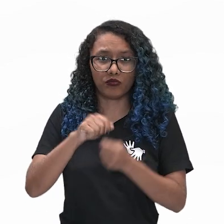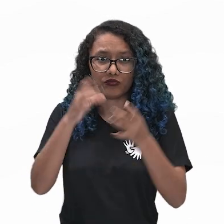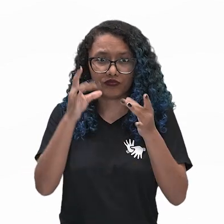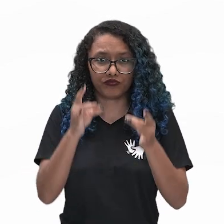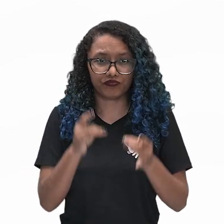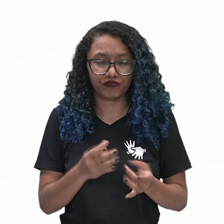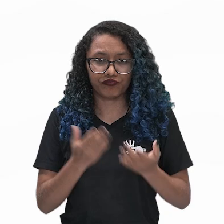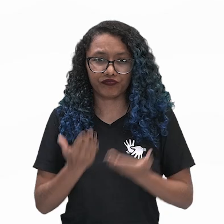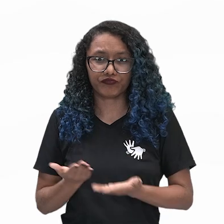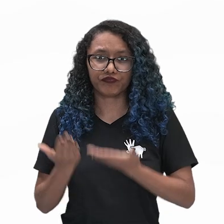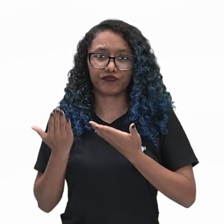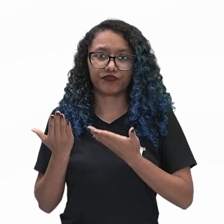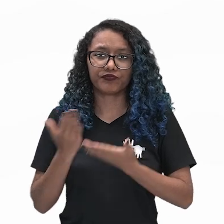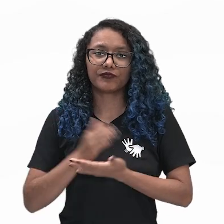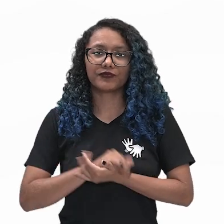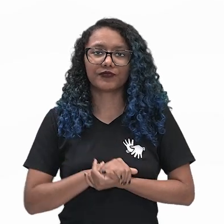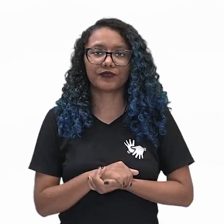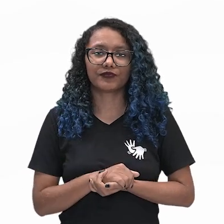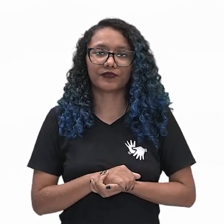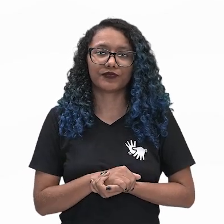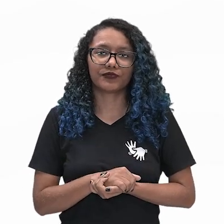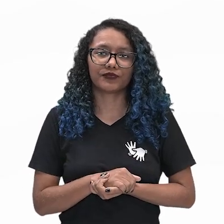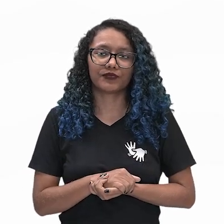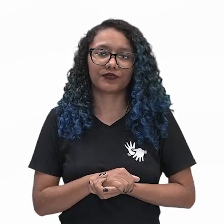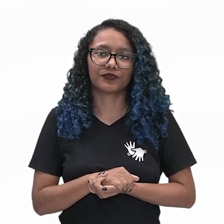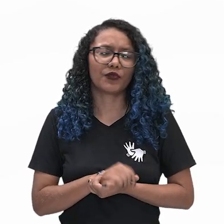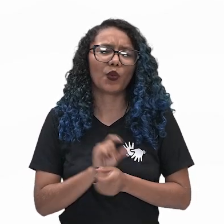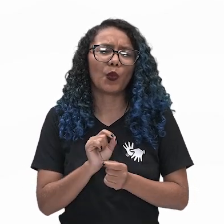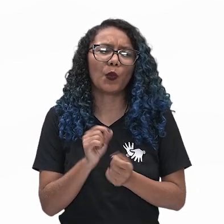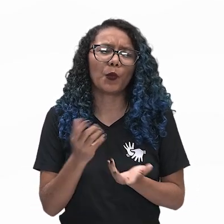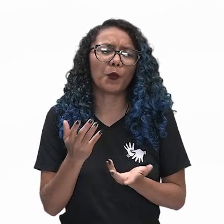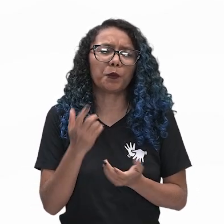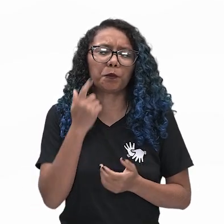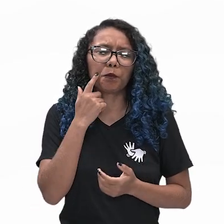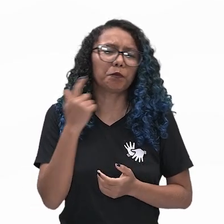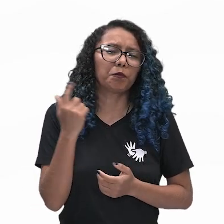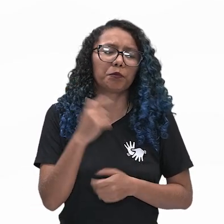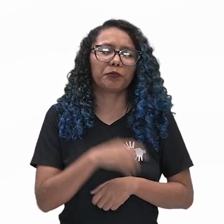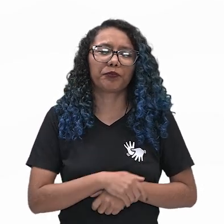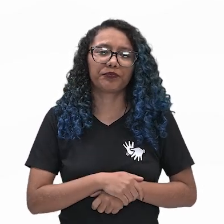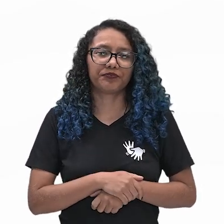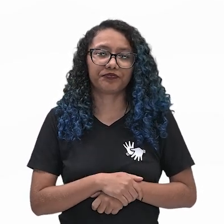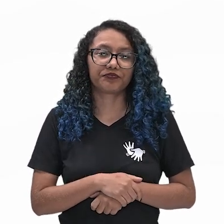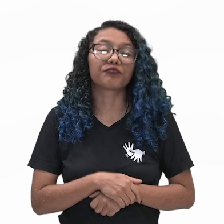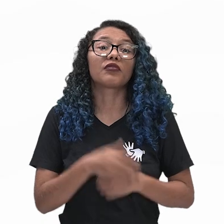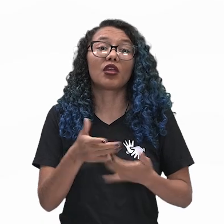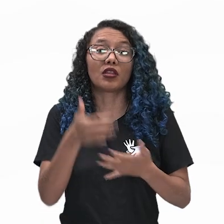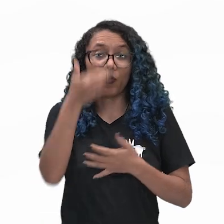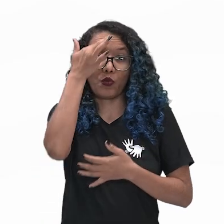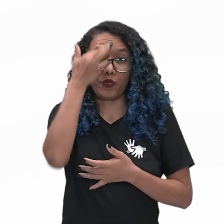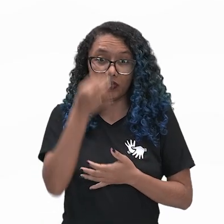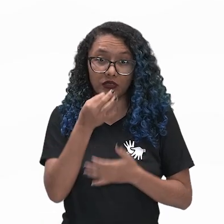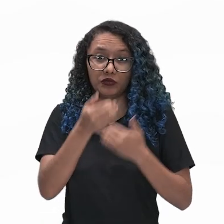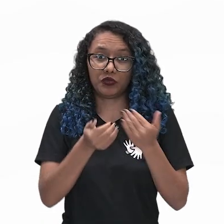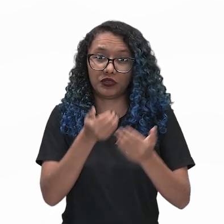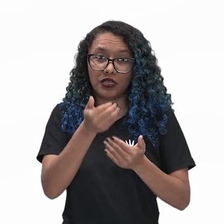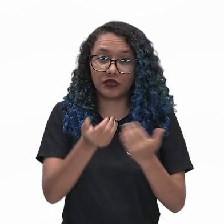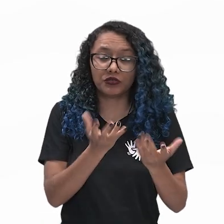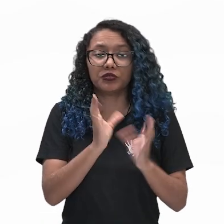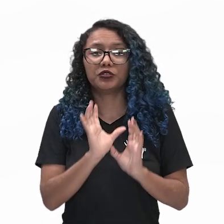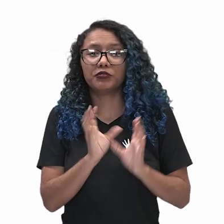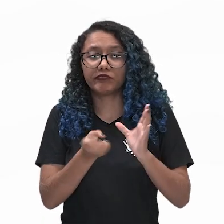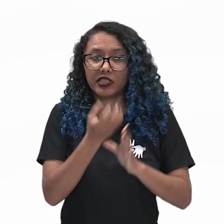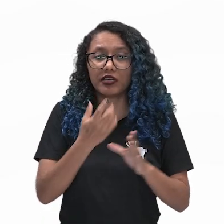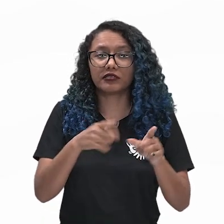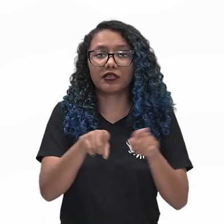nosso objeto de conhecimento, nós temos o detalhamento. E o que nós temos no detalhamento? Compreensão dos processos de criação